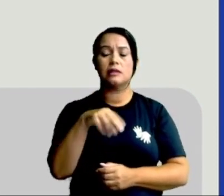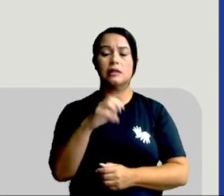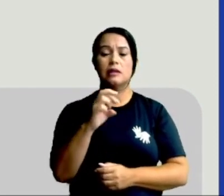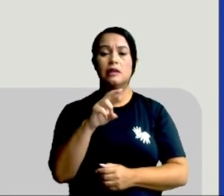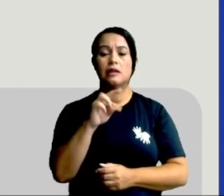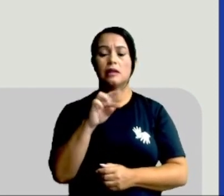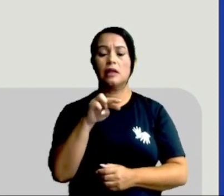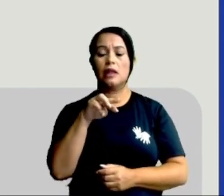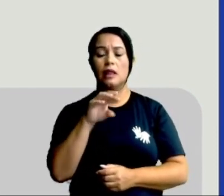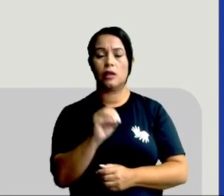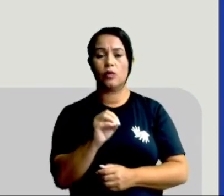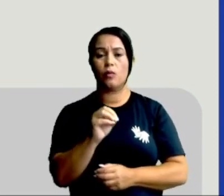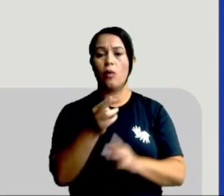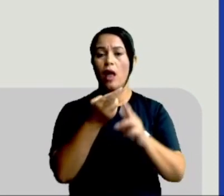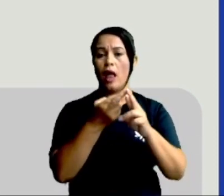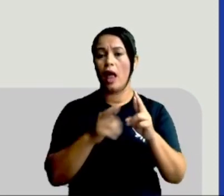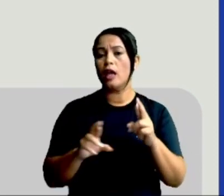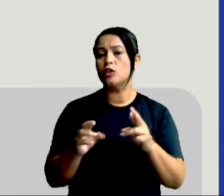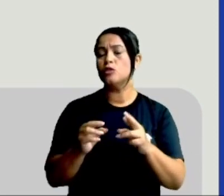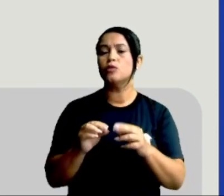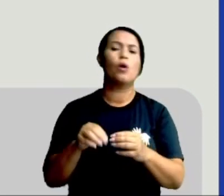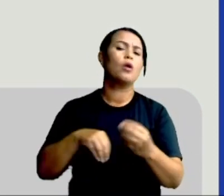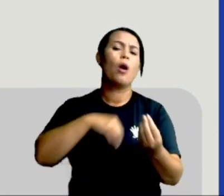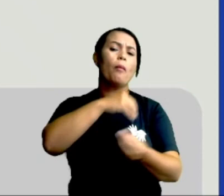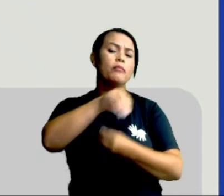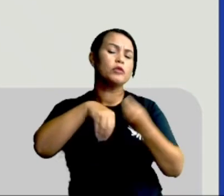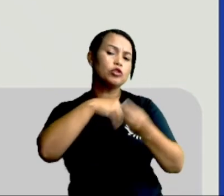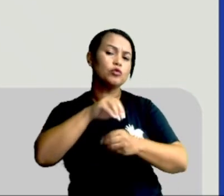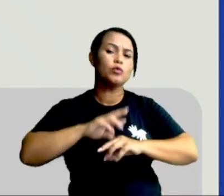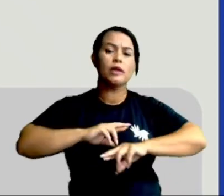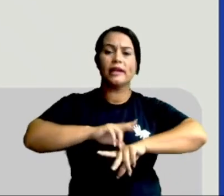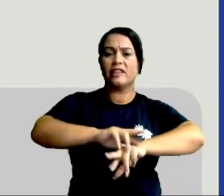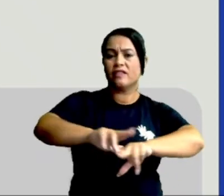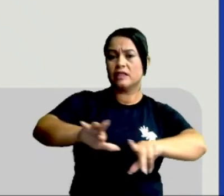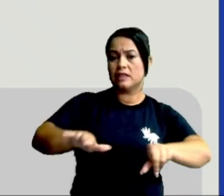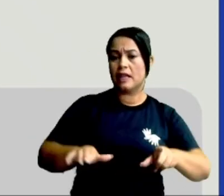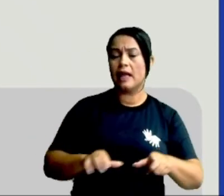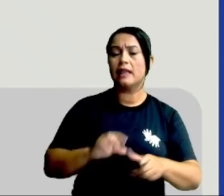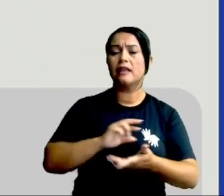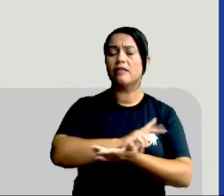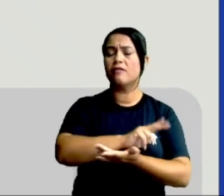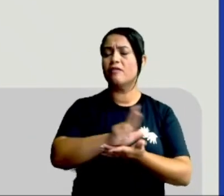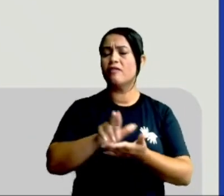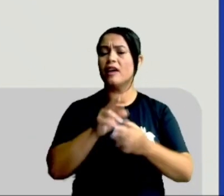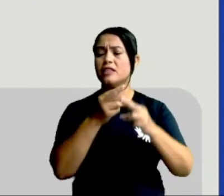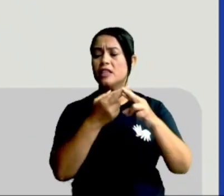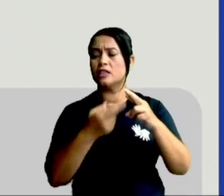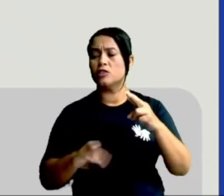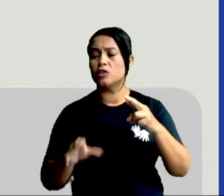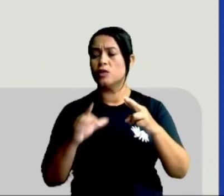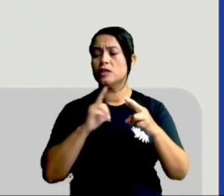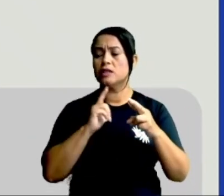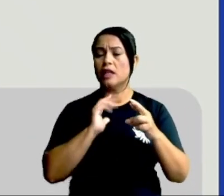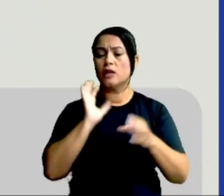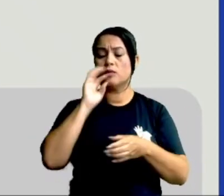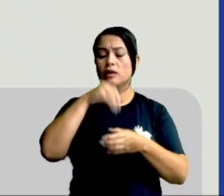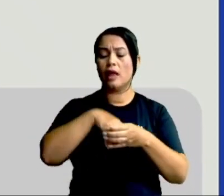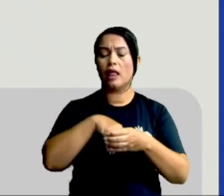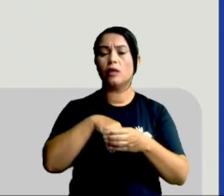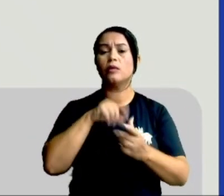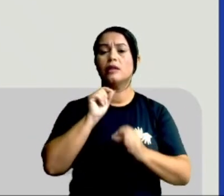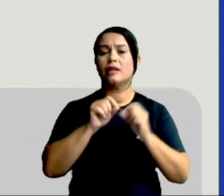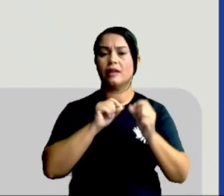religioso conceitua o processo de mistura e diversidade de várias religiões reunidas dentro de uma